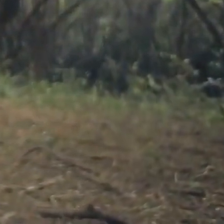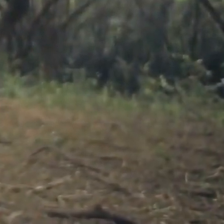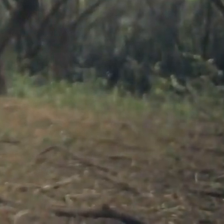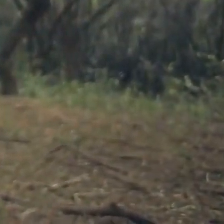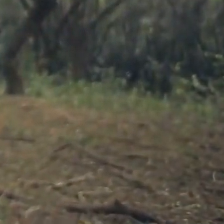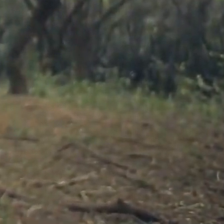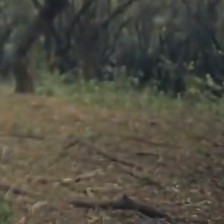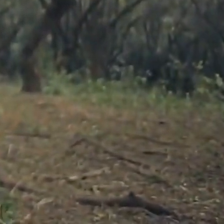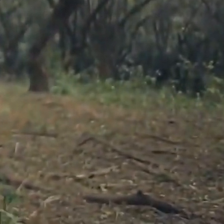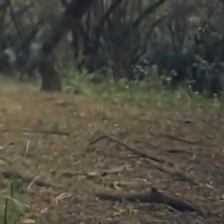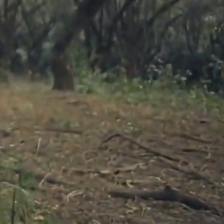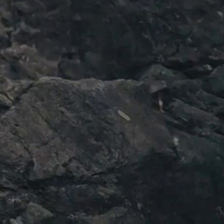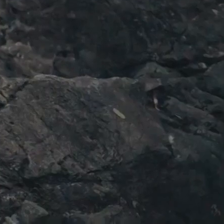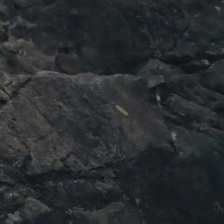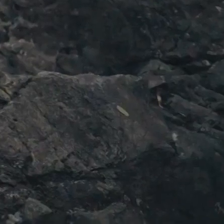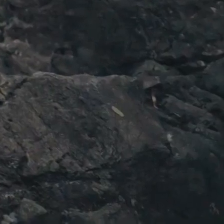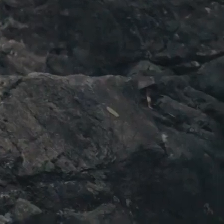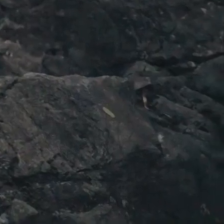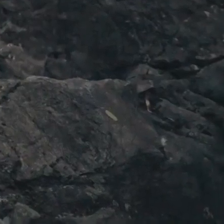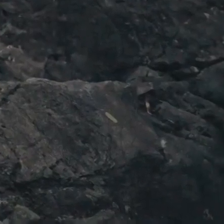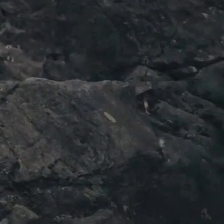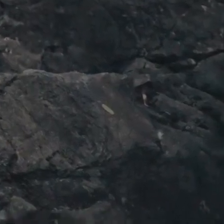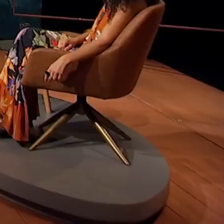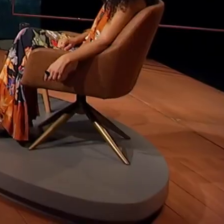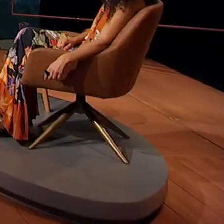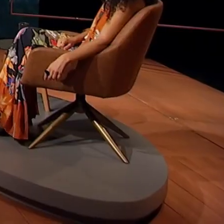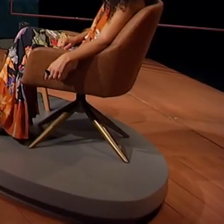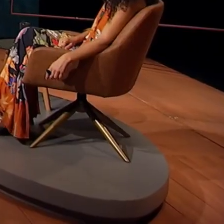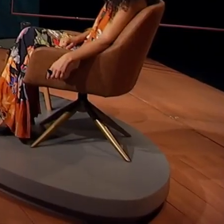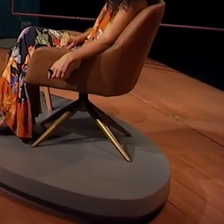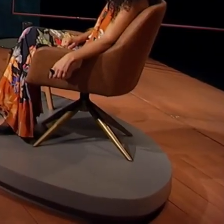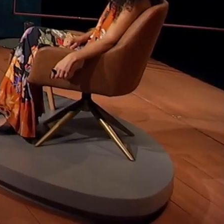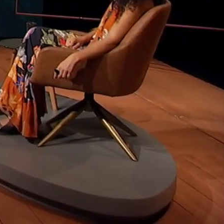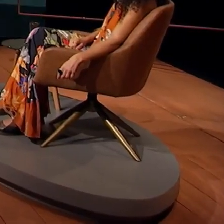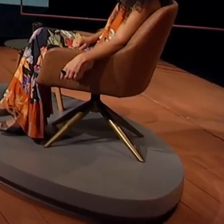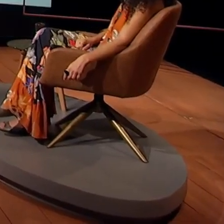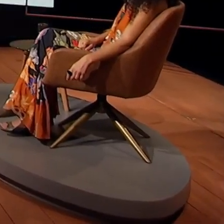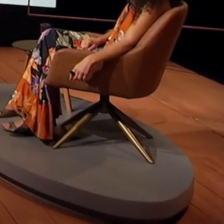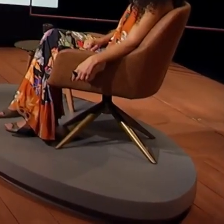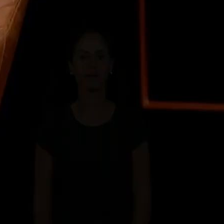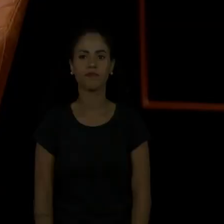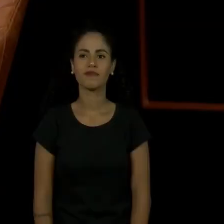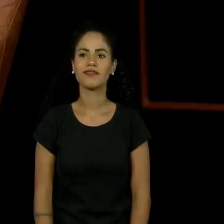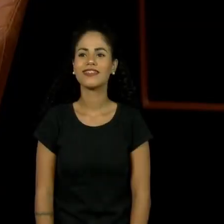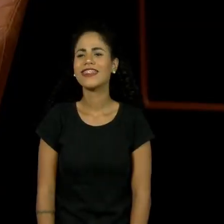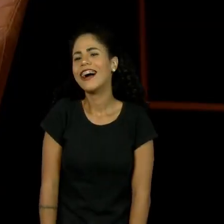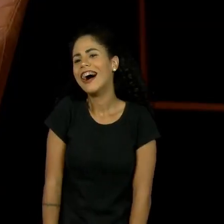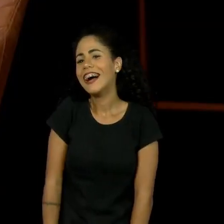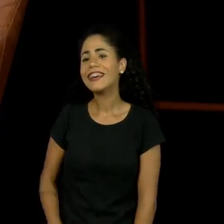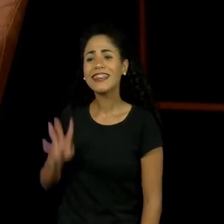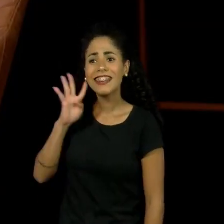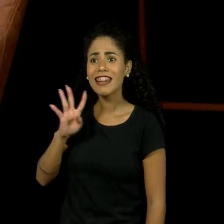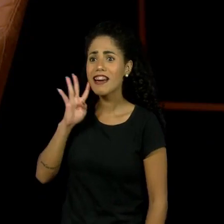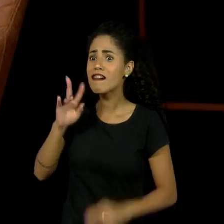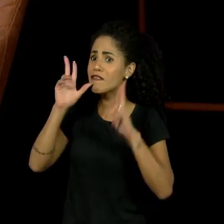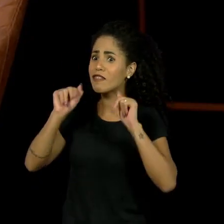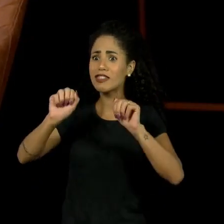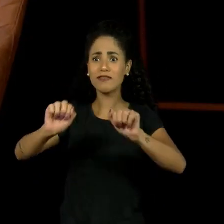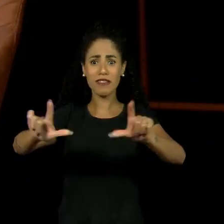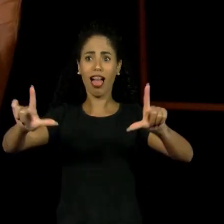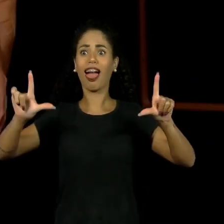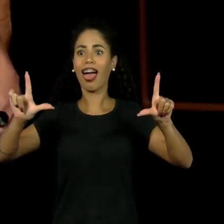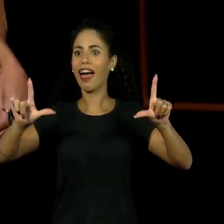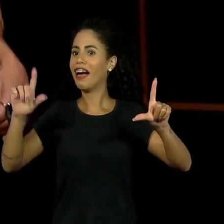de ouro e o dia surgiu artesão. Ai, que delícia! Eu nunca tinha visto no telão